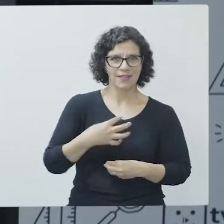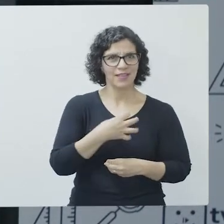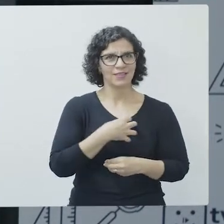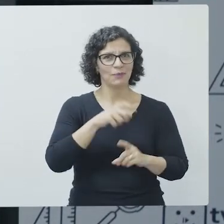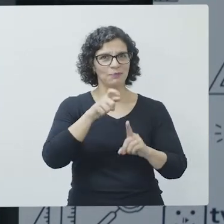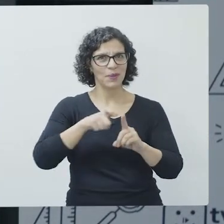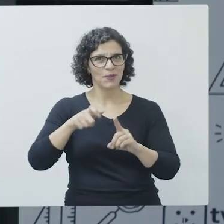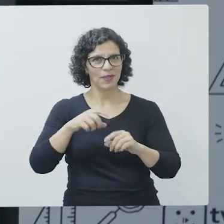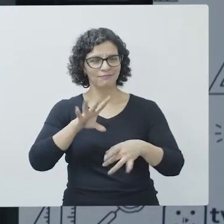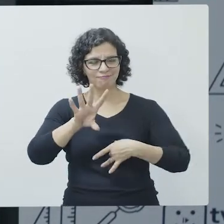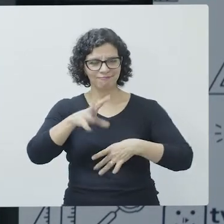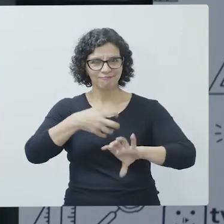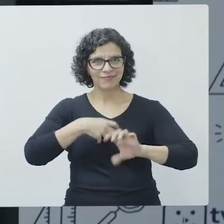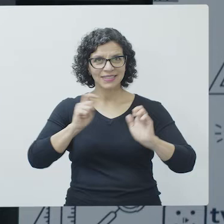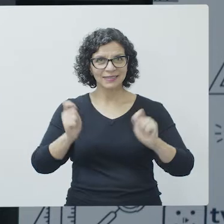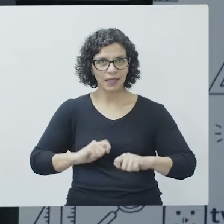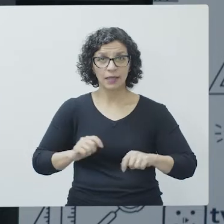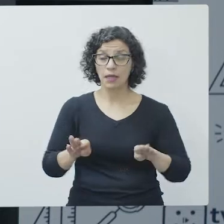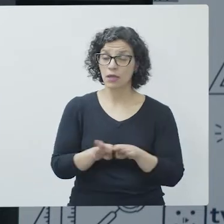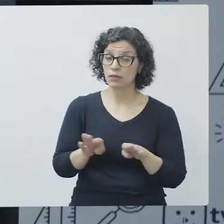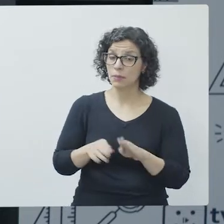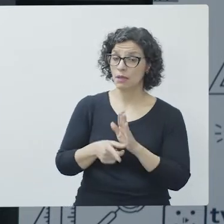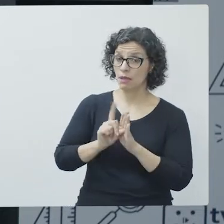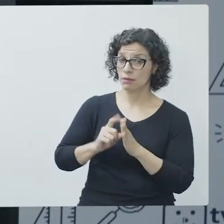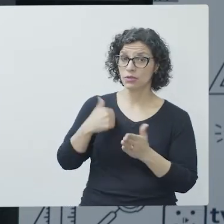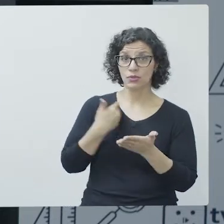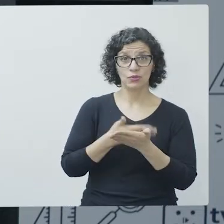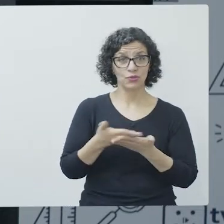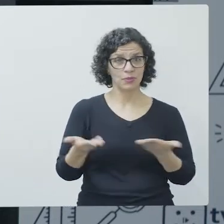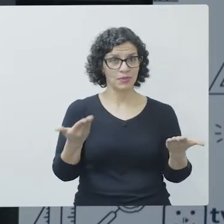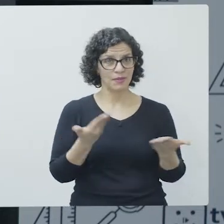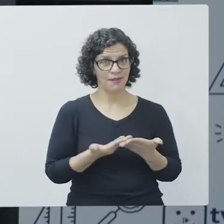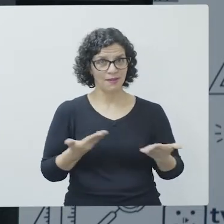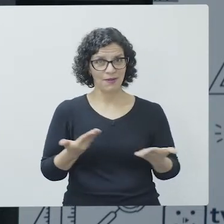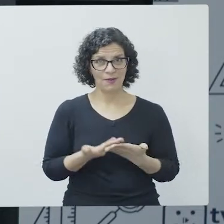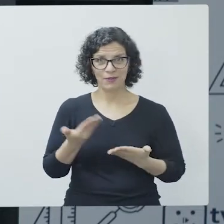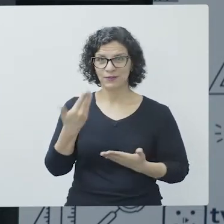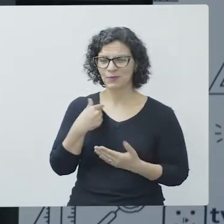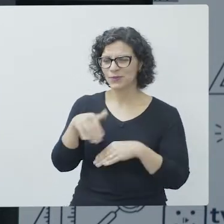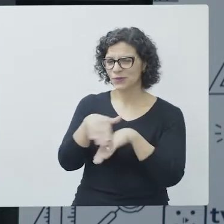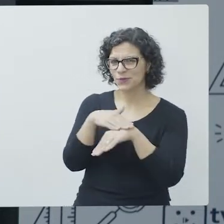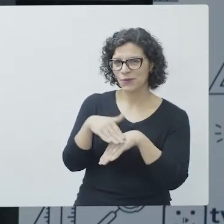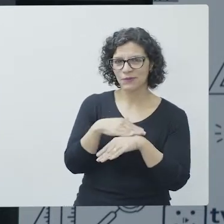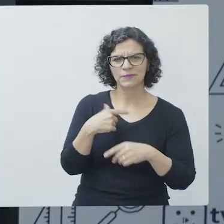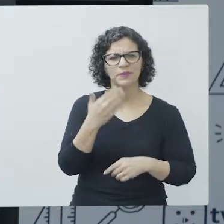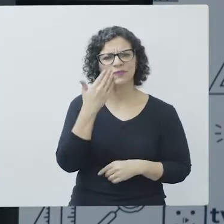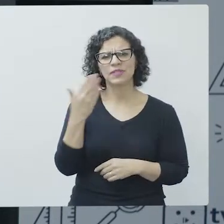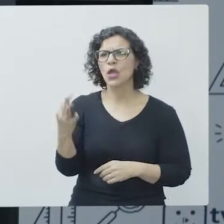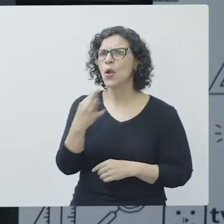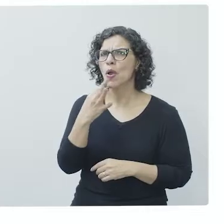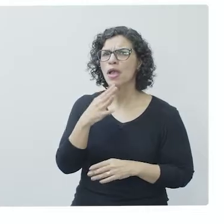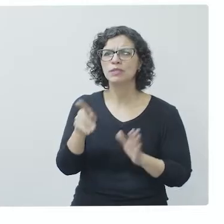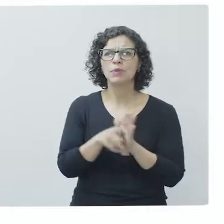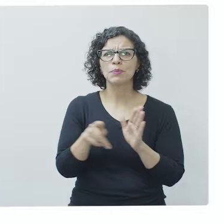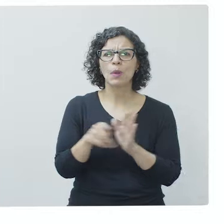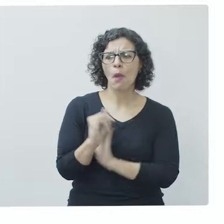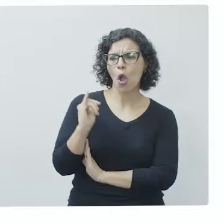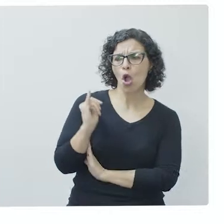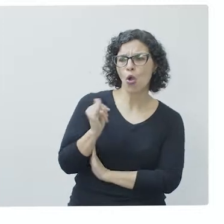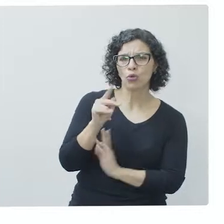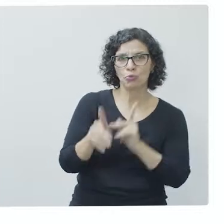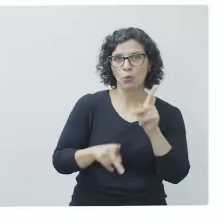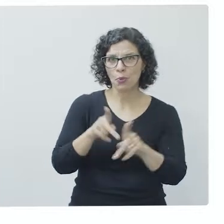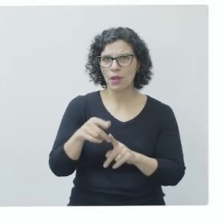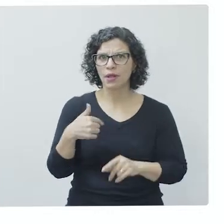esses personagens. E claro que antes de nós iniciarmos, nós vamos conversar. Você conhece algum conto